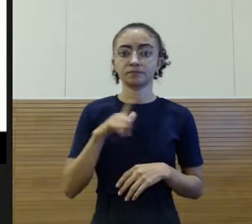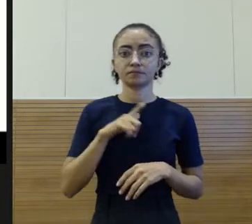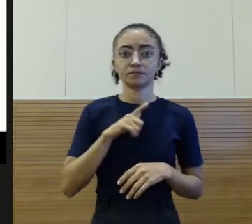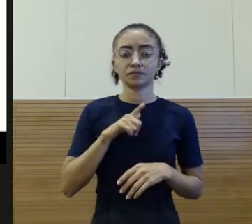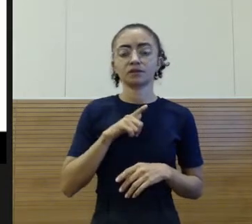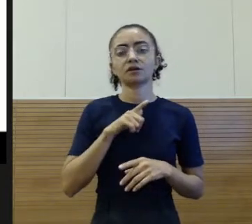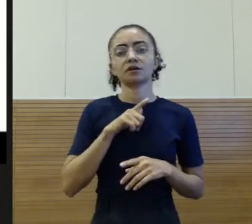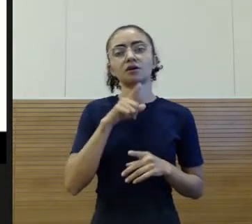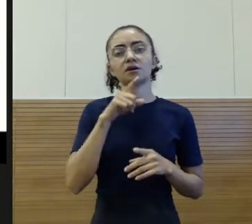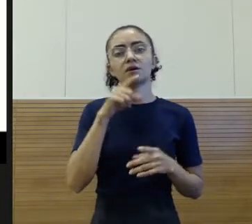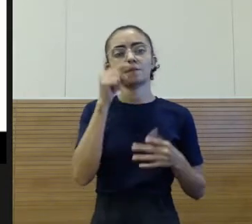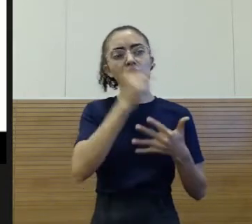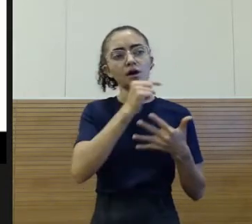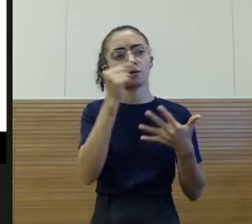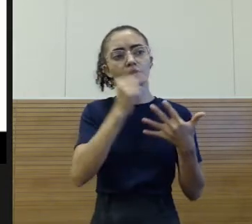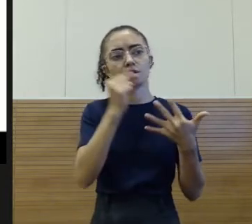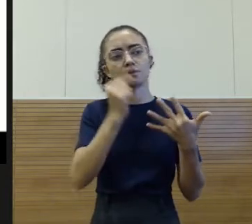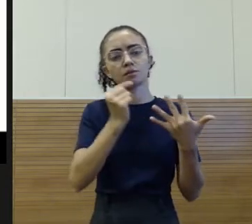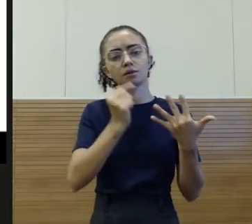diferentes pontos,